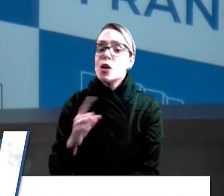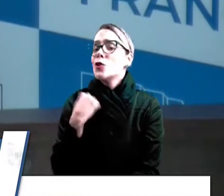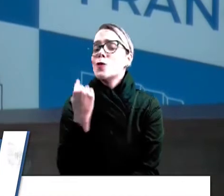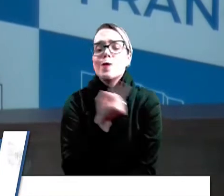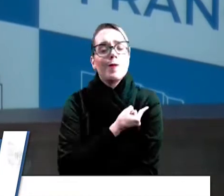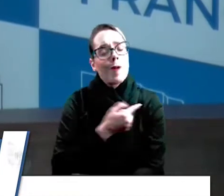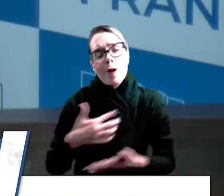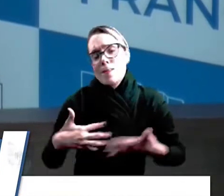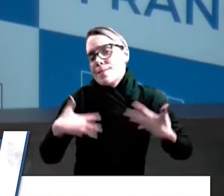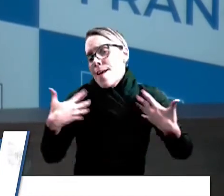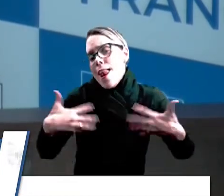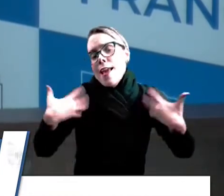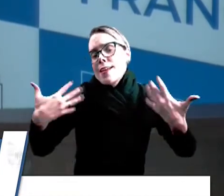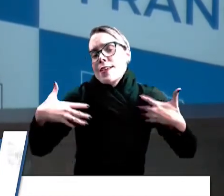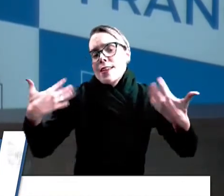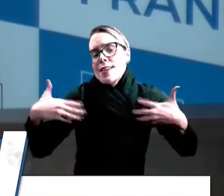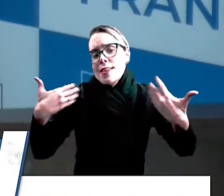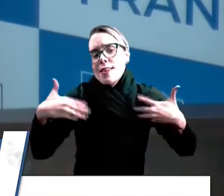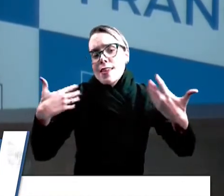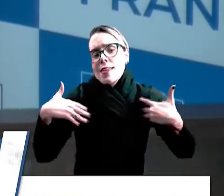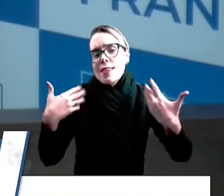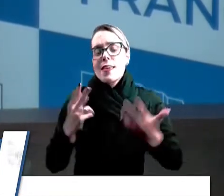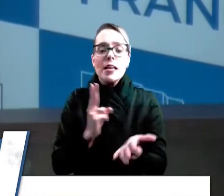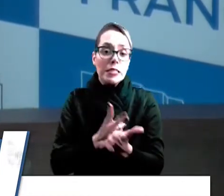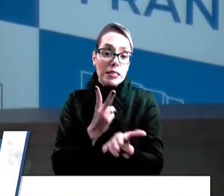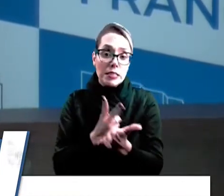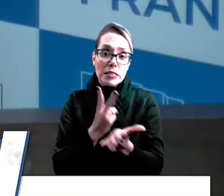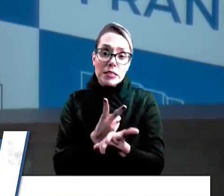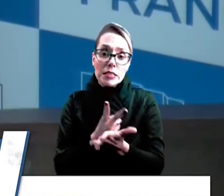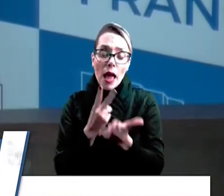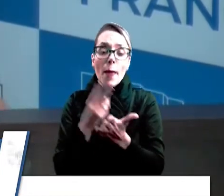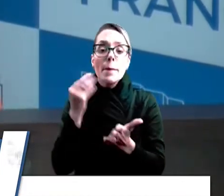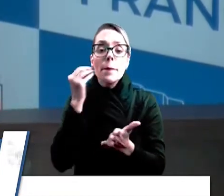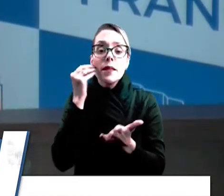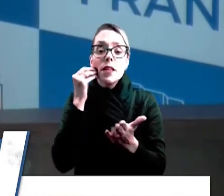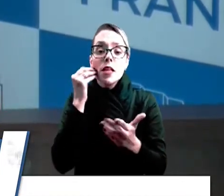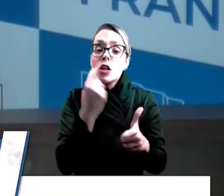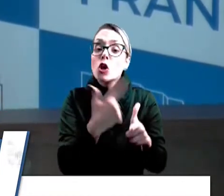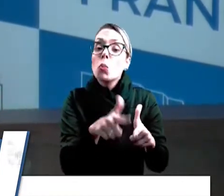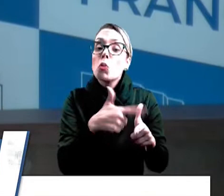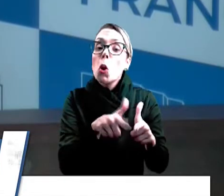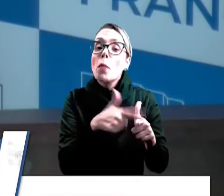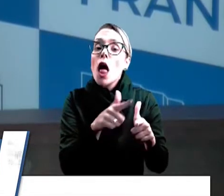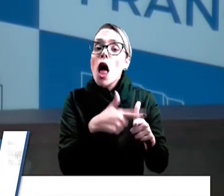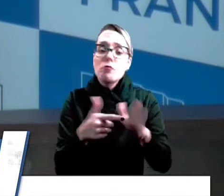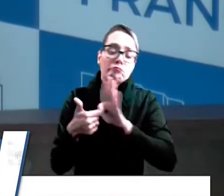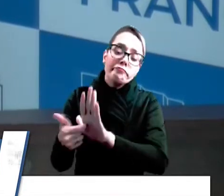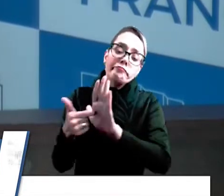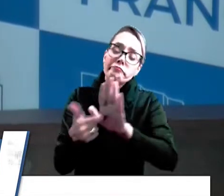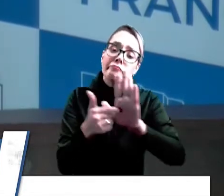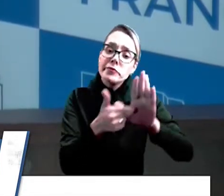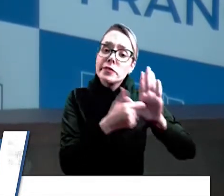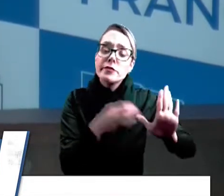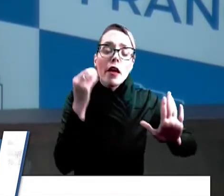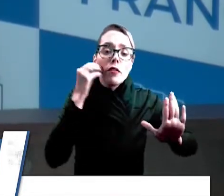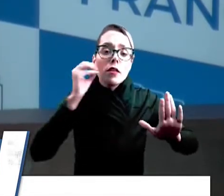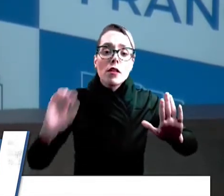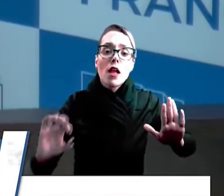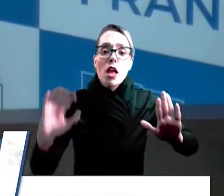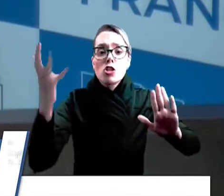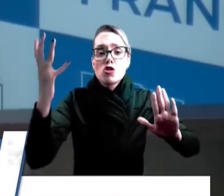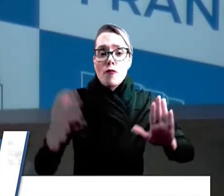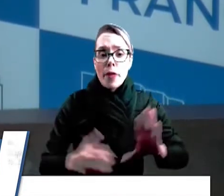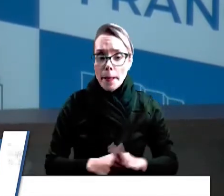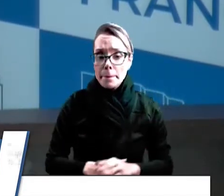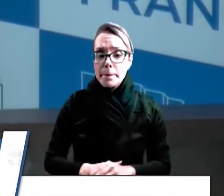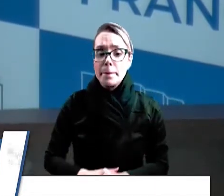está sempre levando os problemas de nossa cidade para ser resolvido na secretaria. Eu já